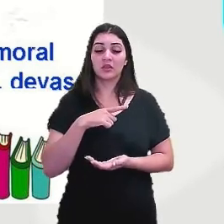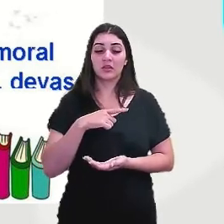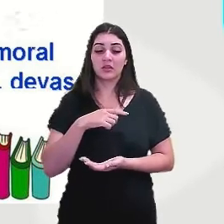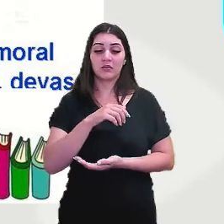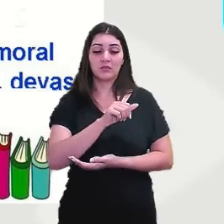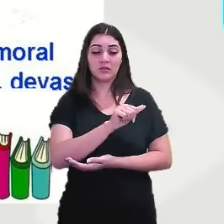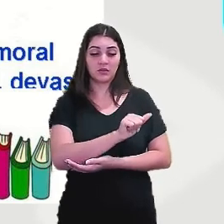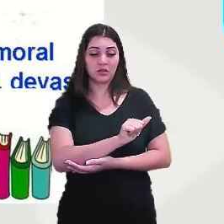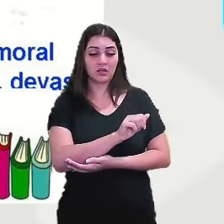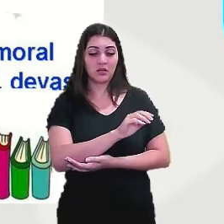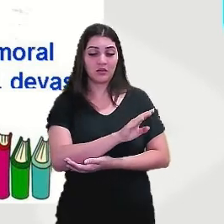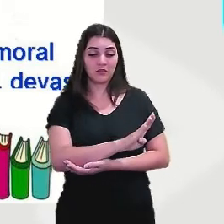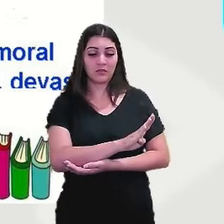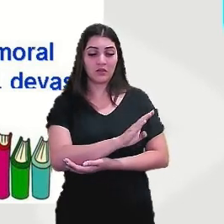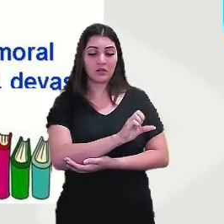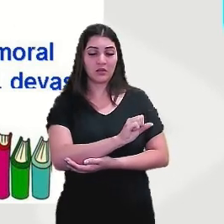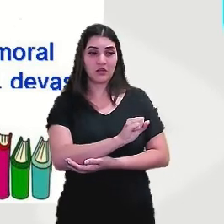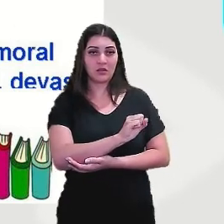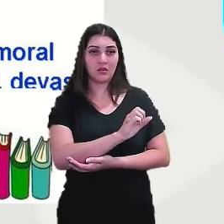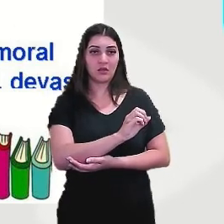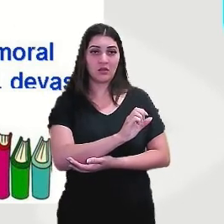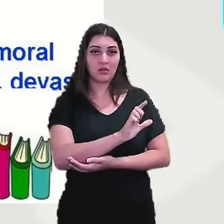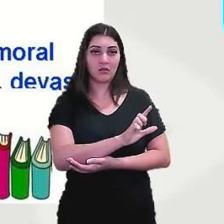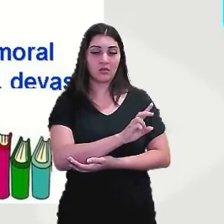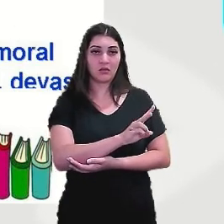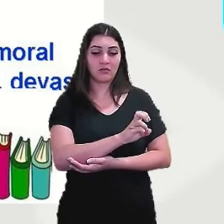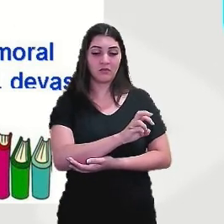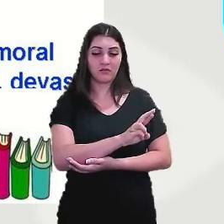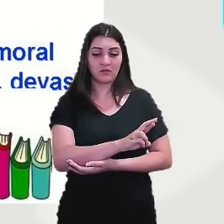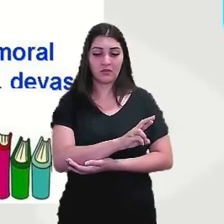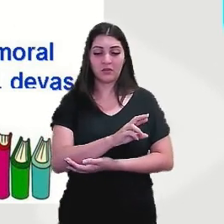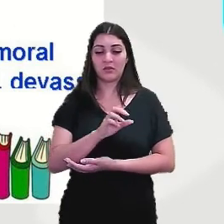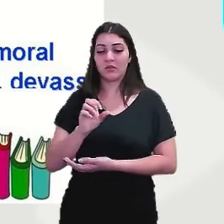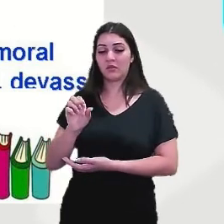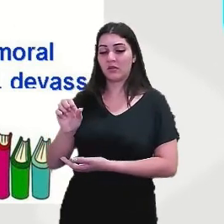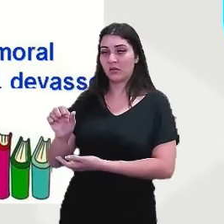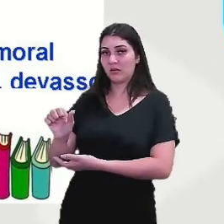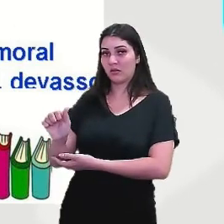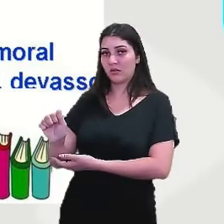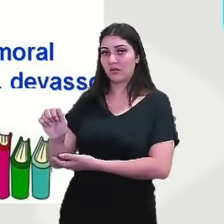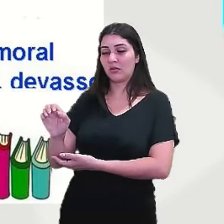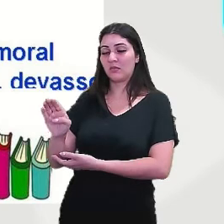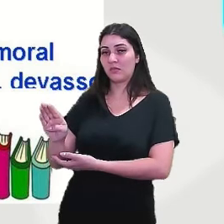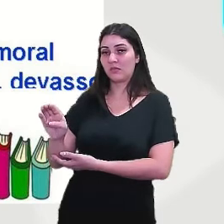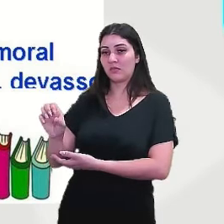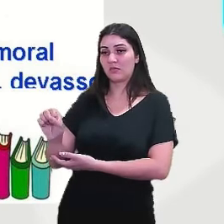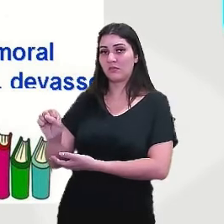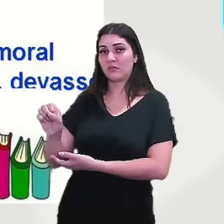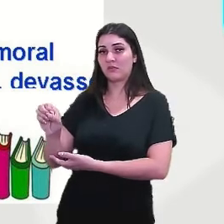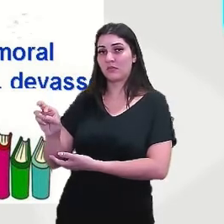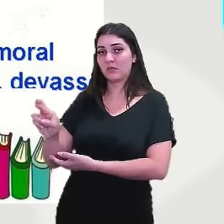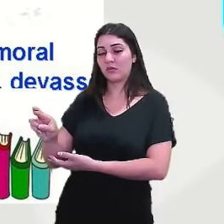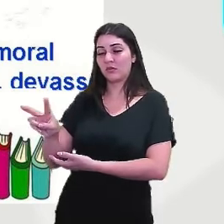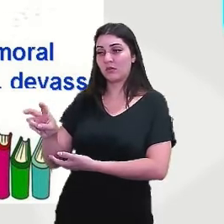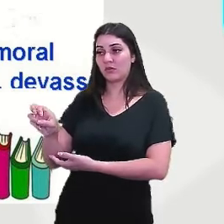infringir. Infringir é desobedecer. E infligir com